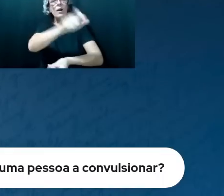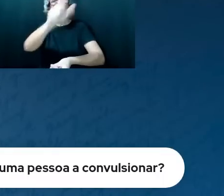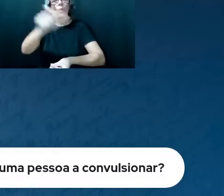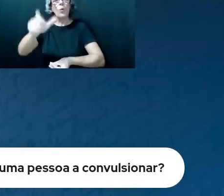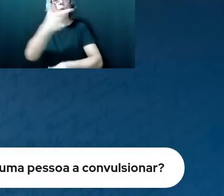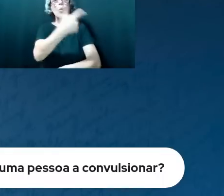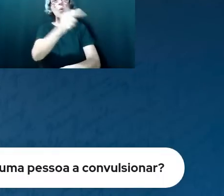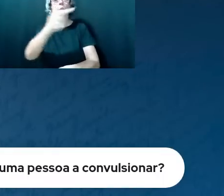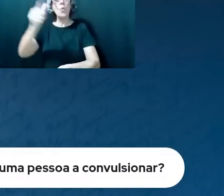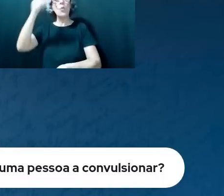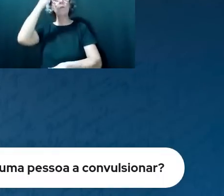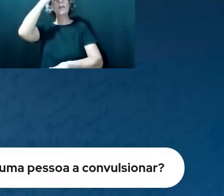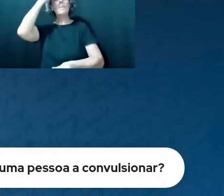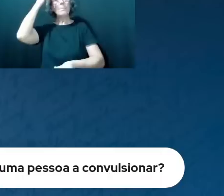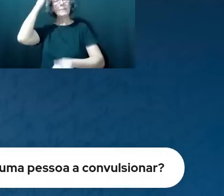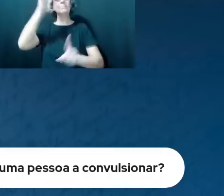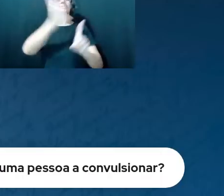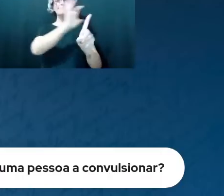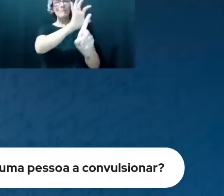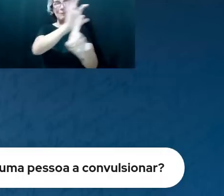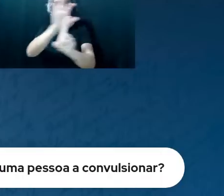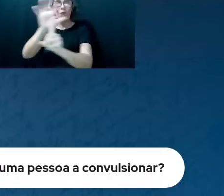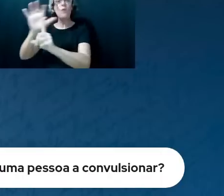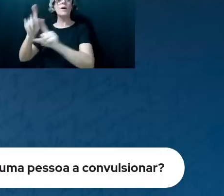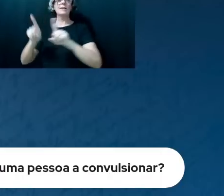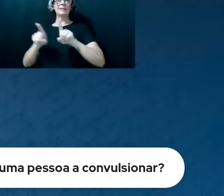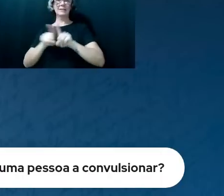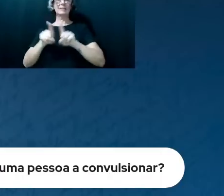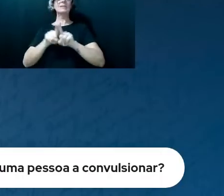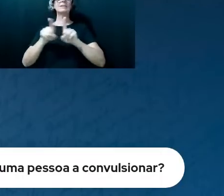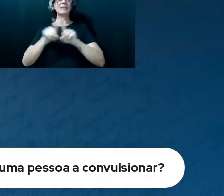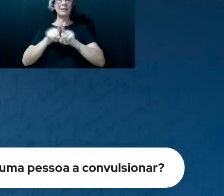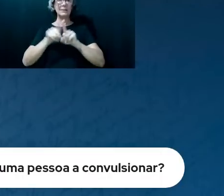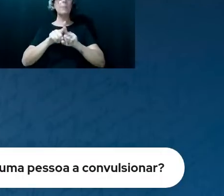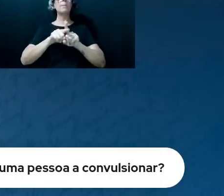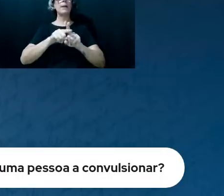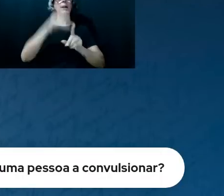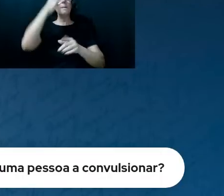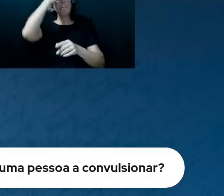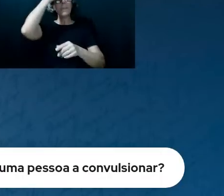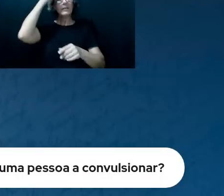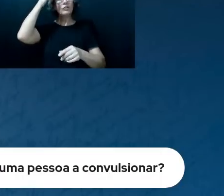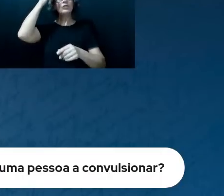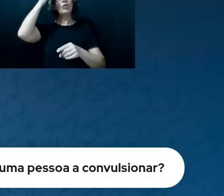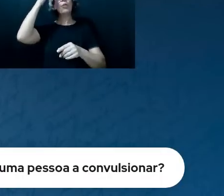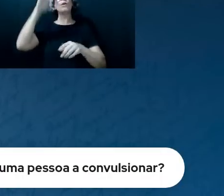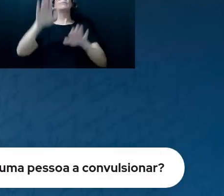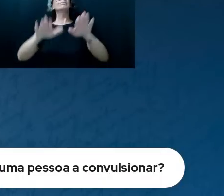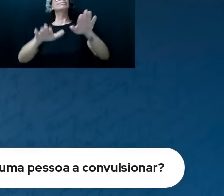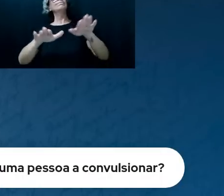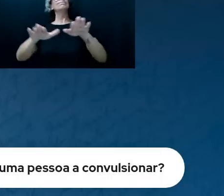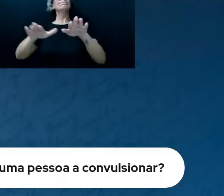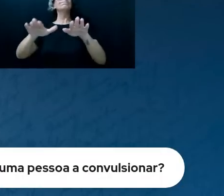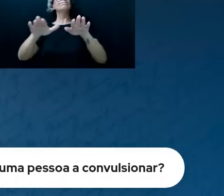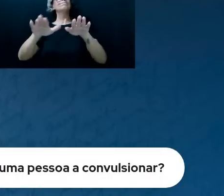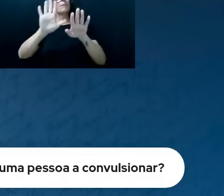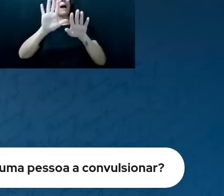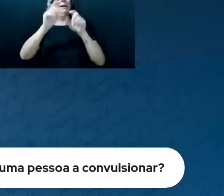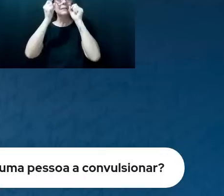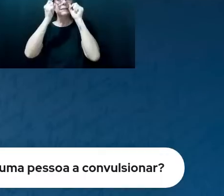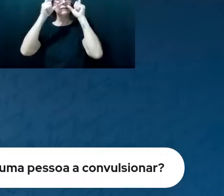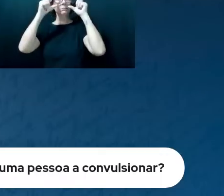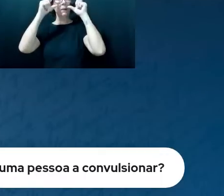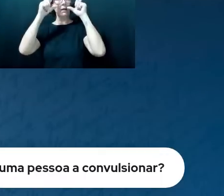essa convulsão ou esse estado de sonambulismo desperto. Então, para nós não confundirmos